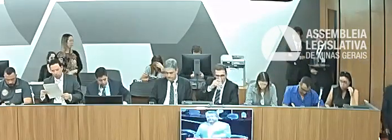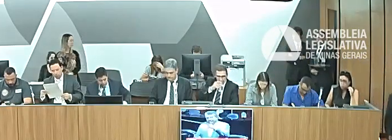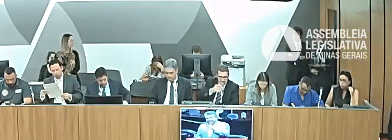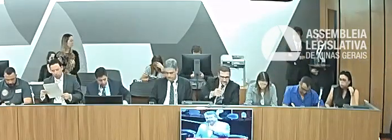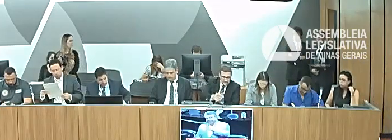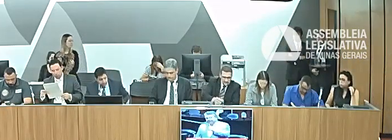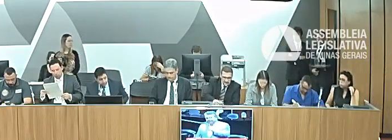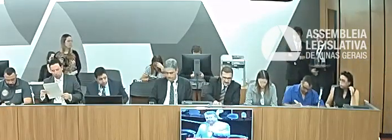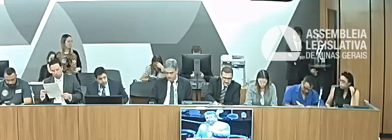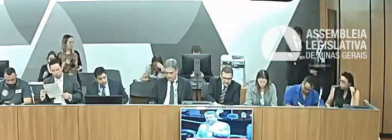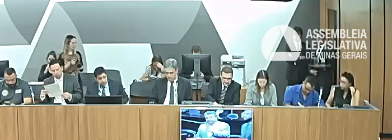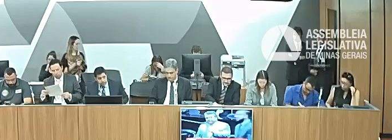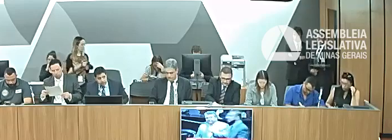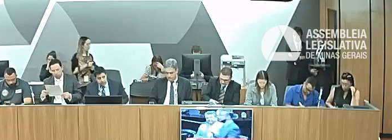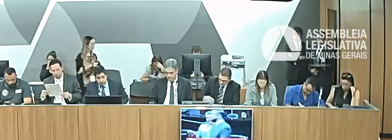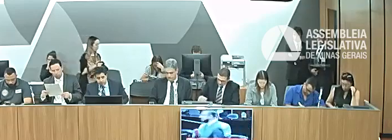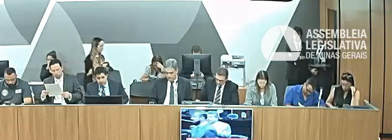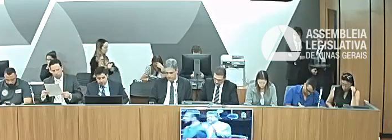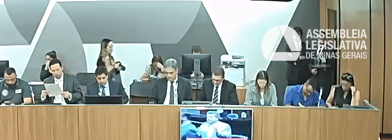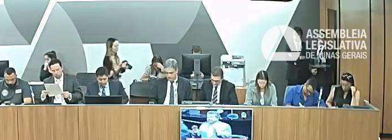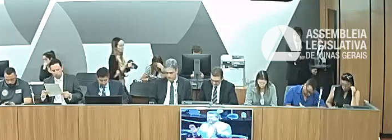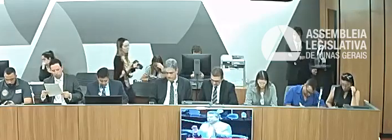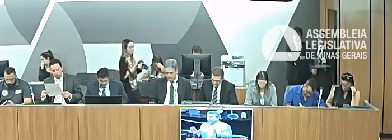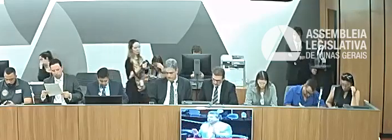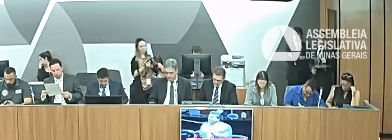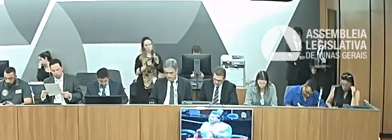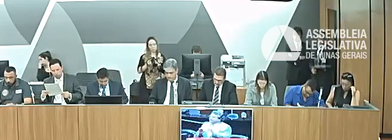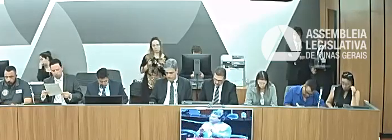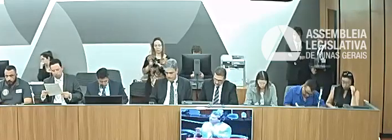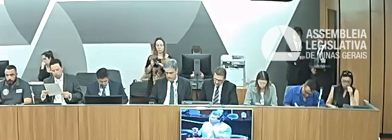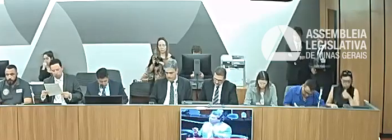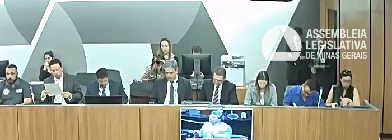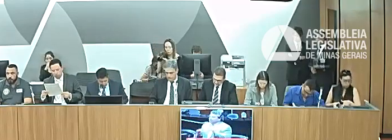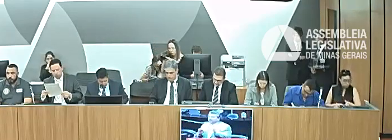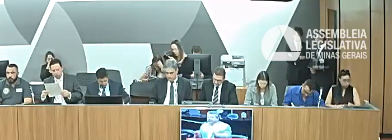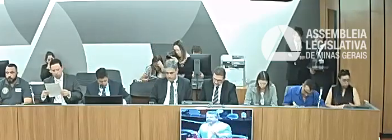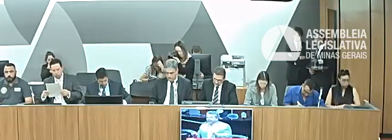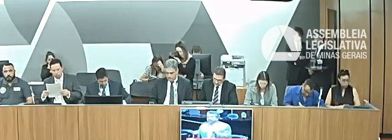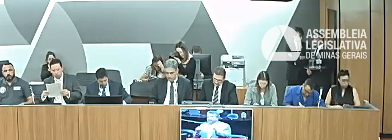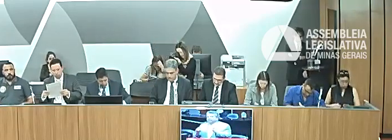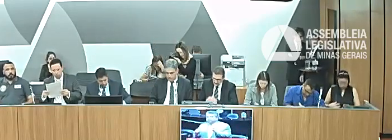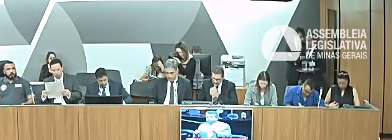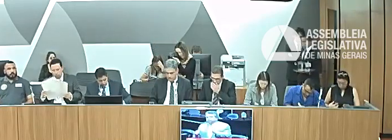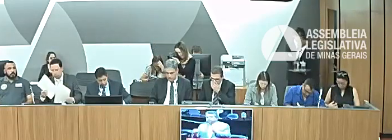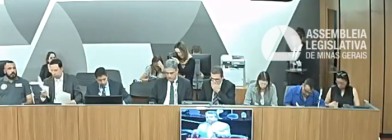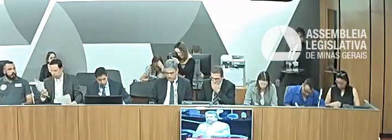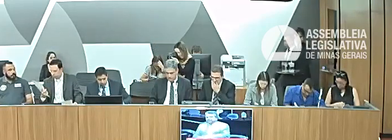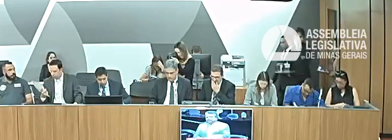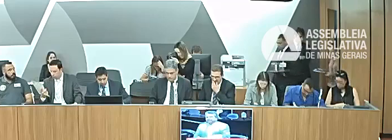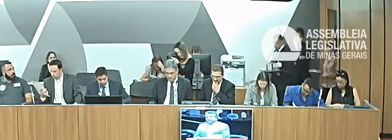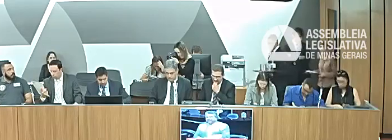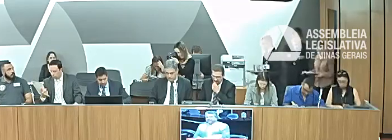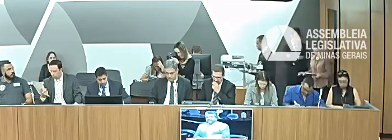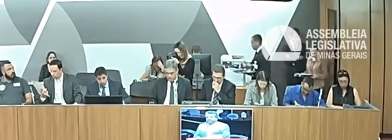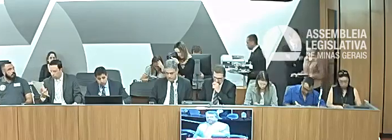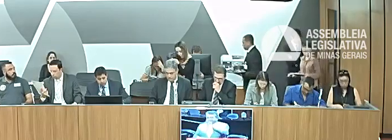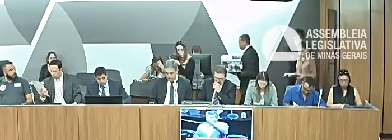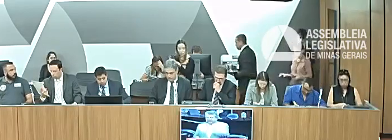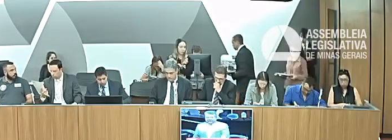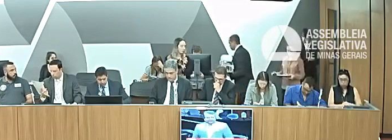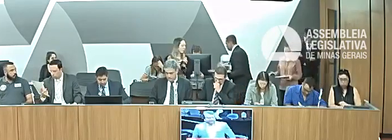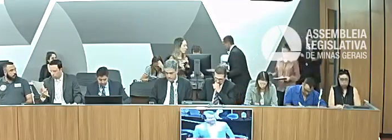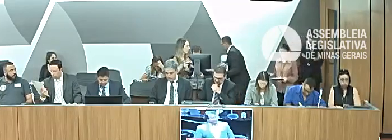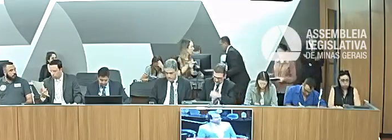considerando que feitas orientações para o início dos trabalhos considerando que já foram registradas